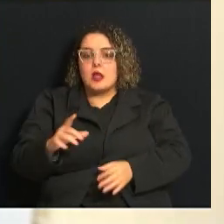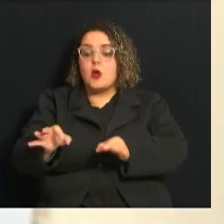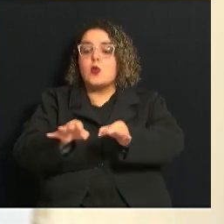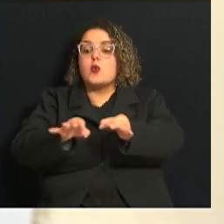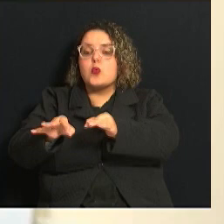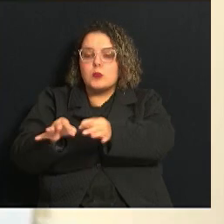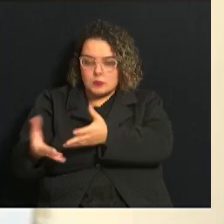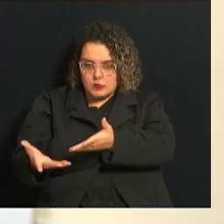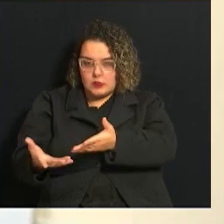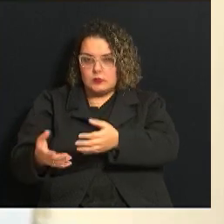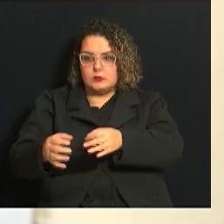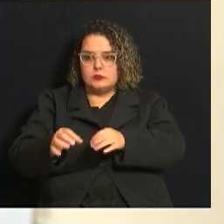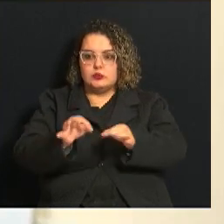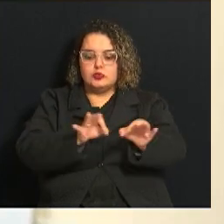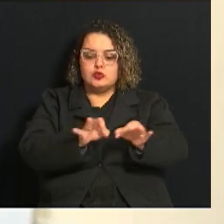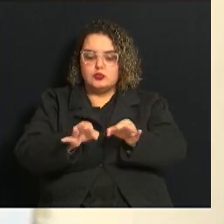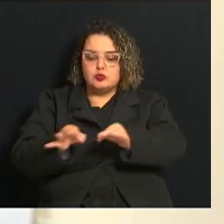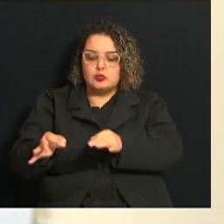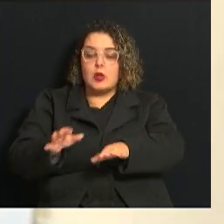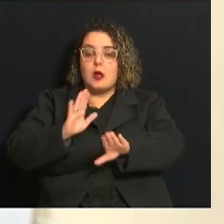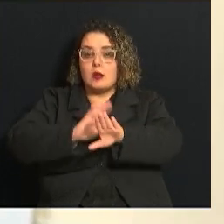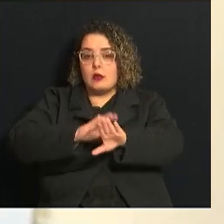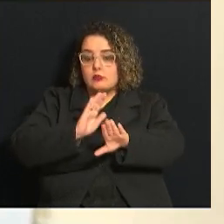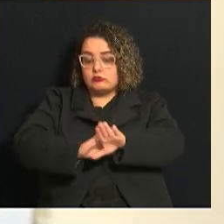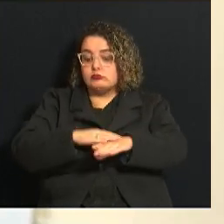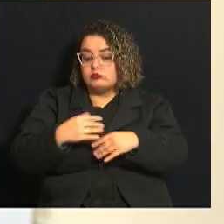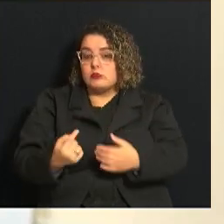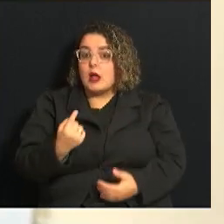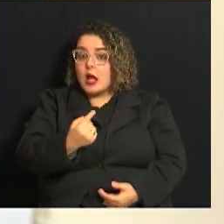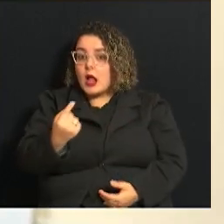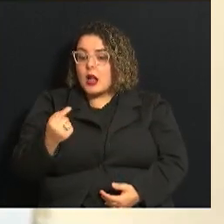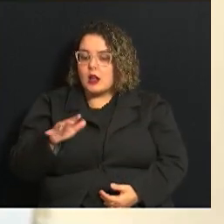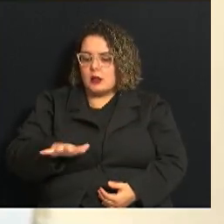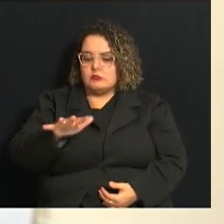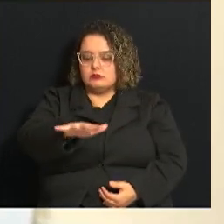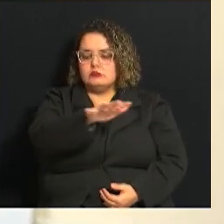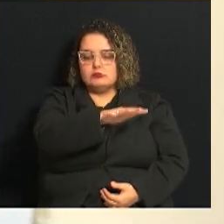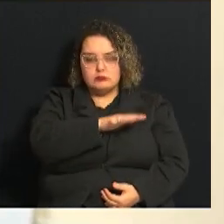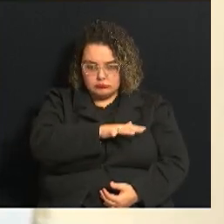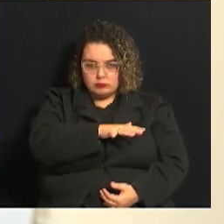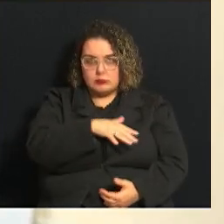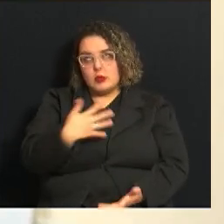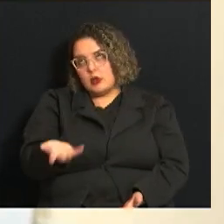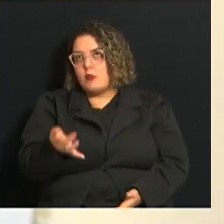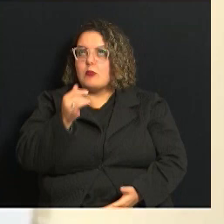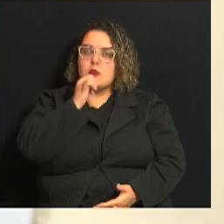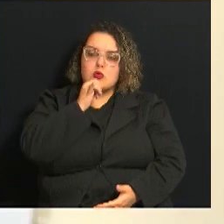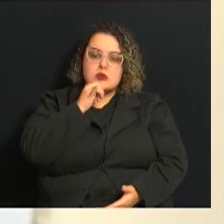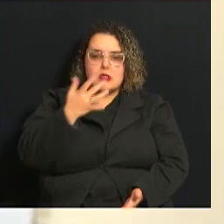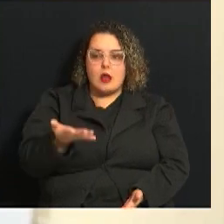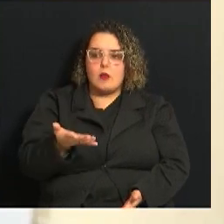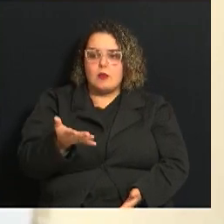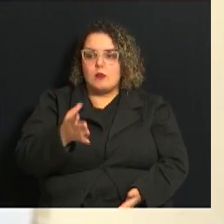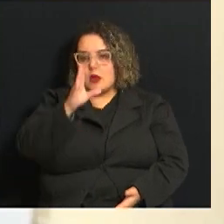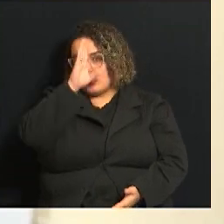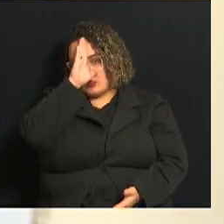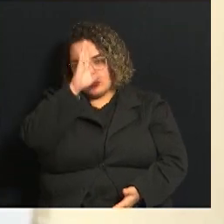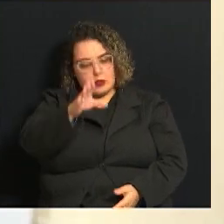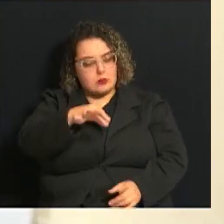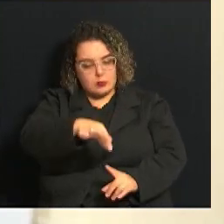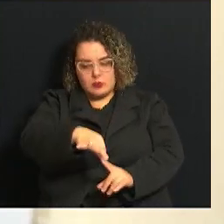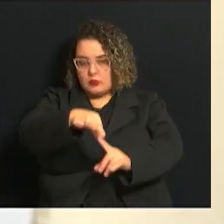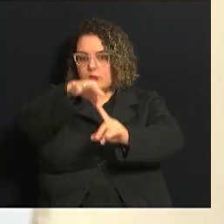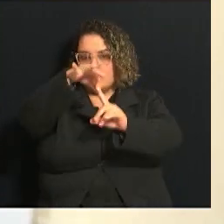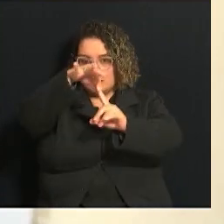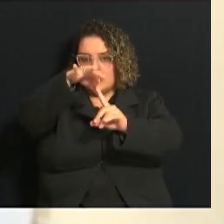seus programas e ações é de cada pasta então por exemplo uma das prioridades de com